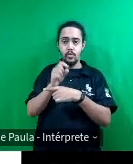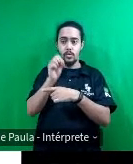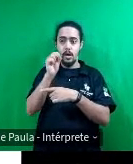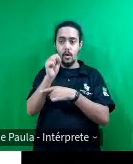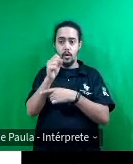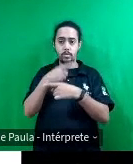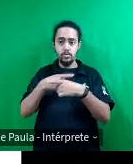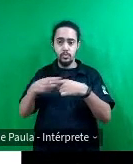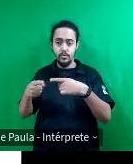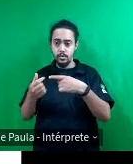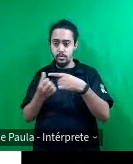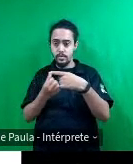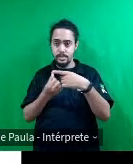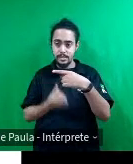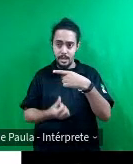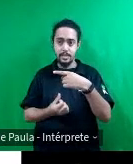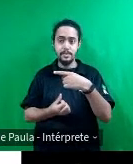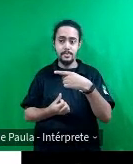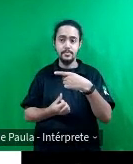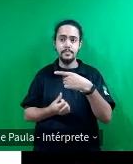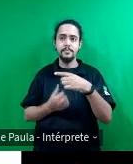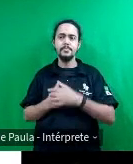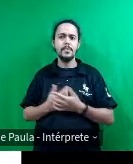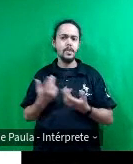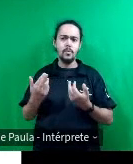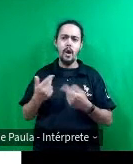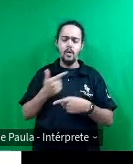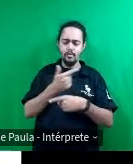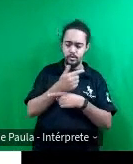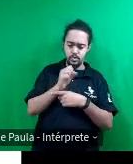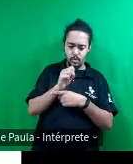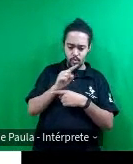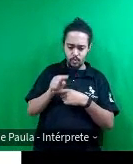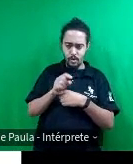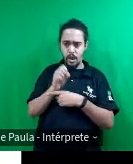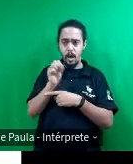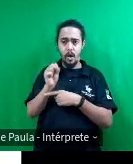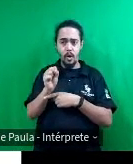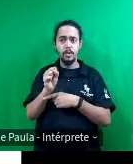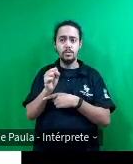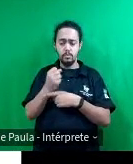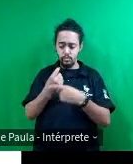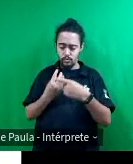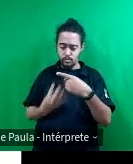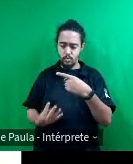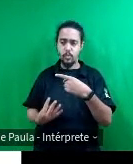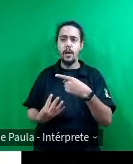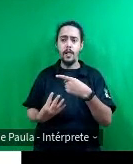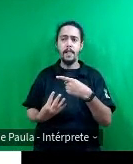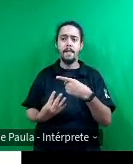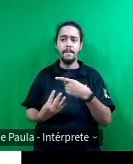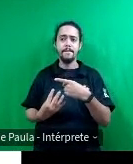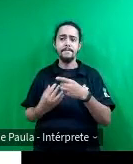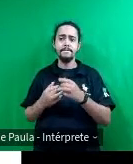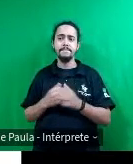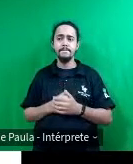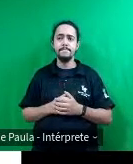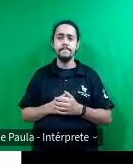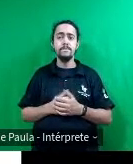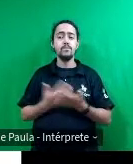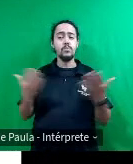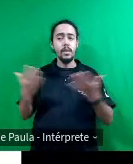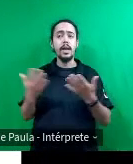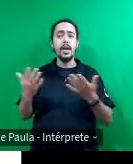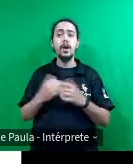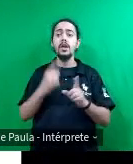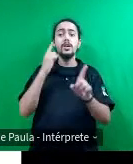dividido por 6. E no R2, os mesmos 28,8 volts dividido por 4. E aí eu vou